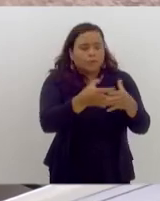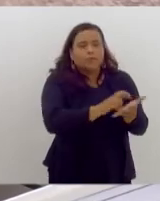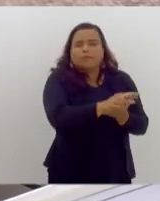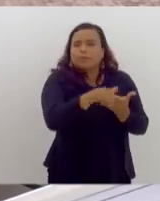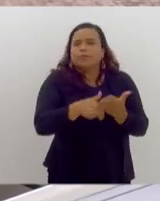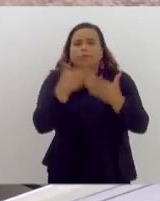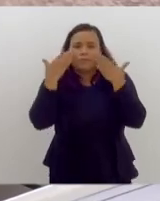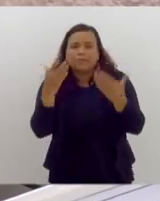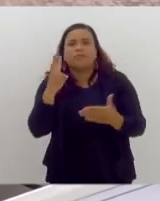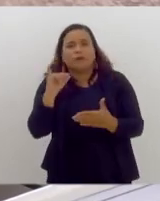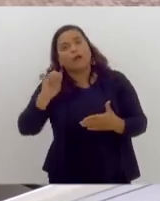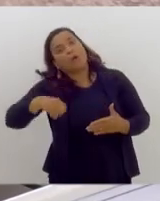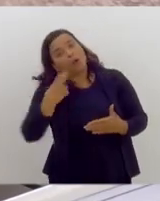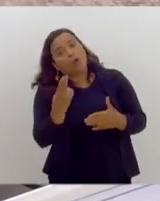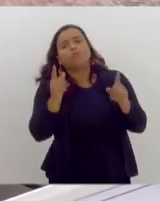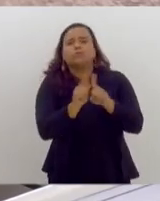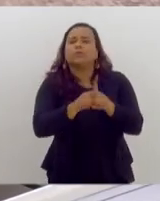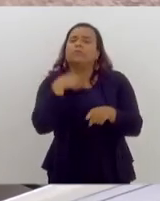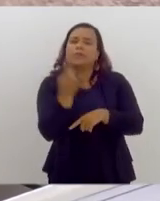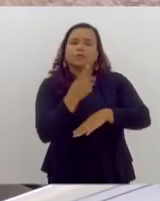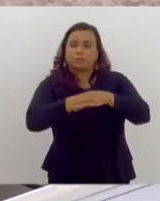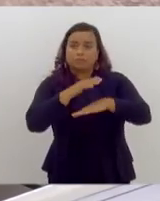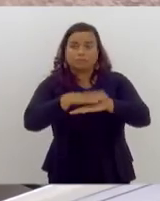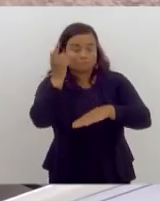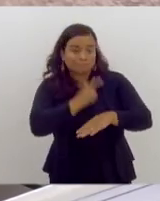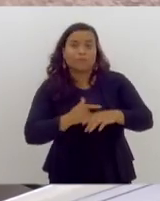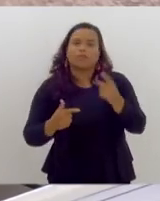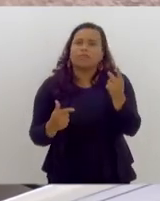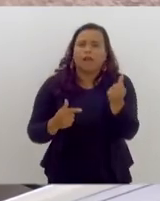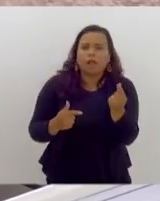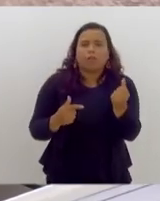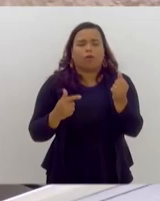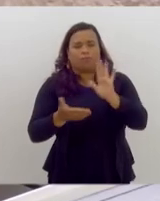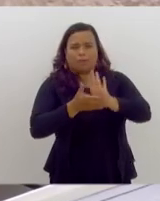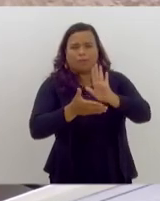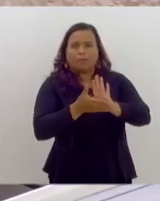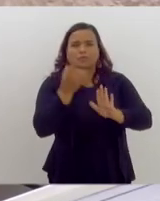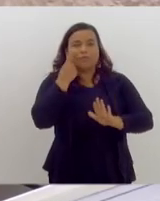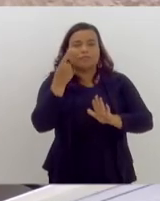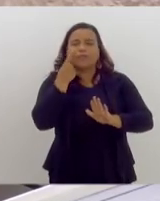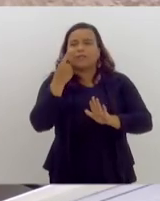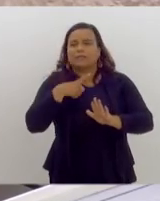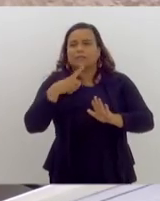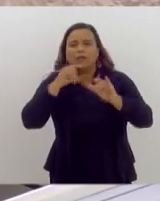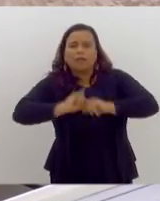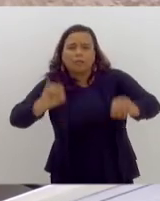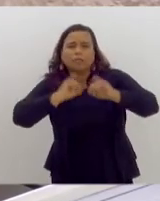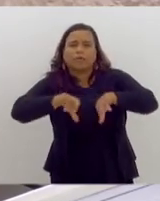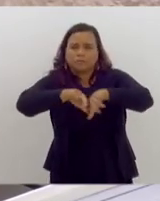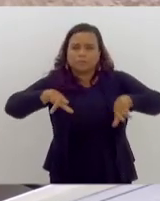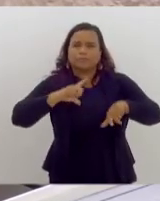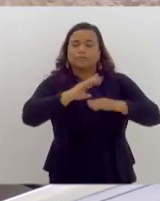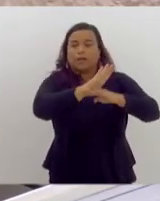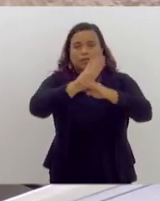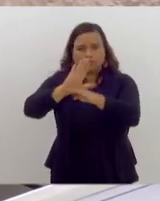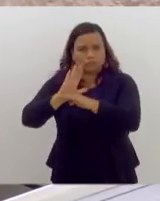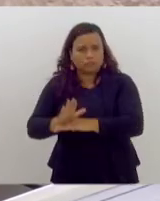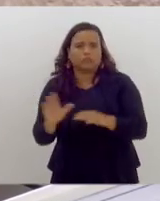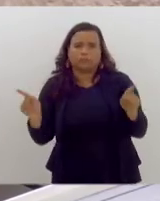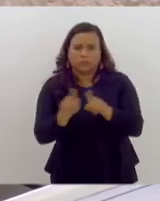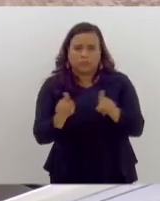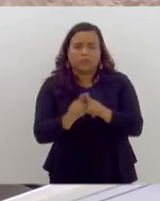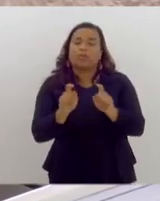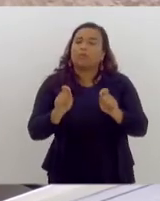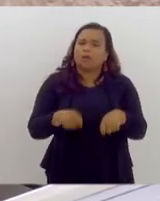que a gente consiga, e eu quando falo da proposta, eu também coloco a campanha para ajudar, para